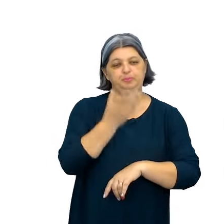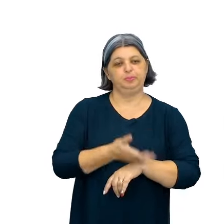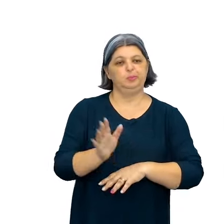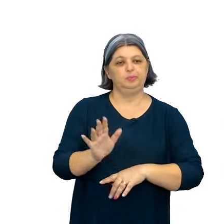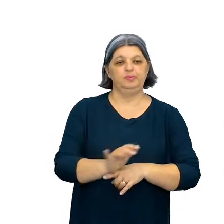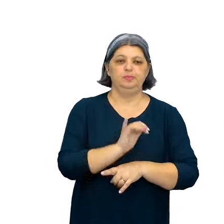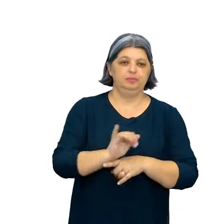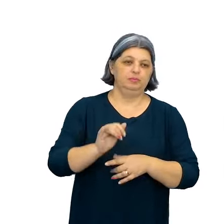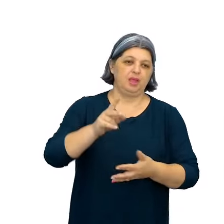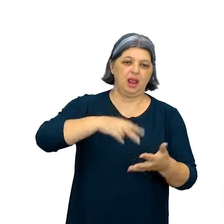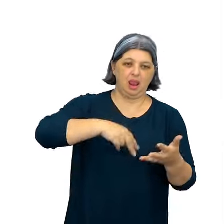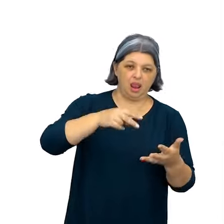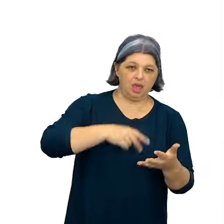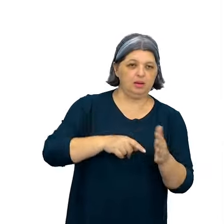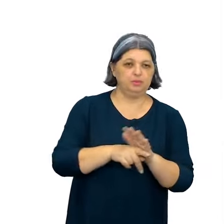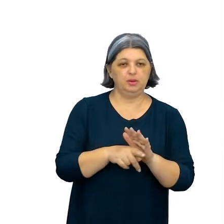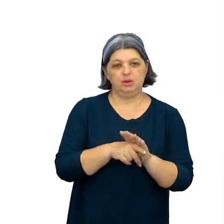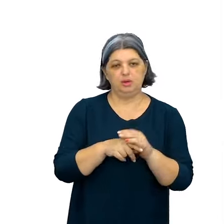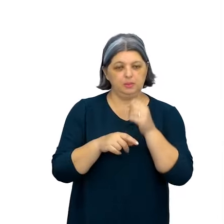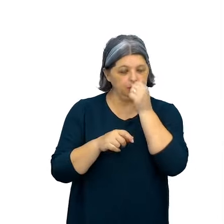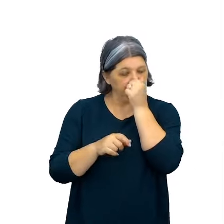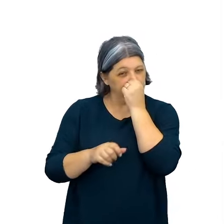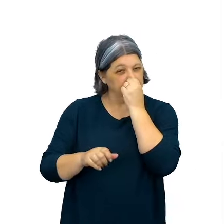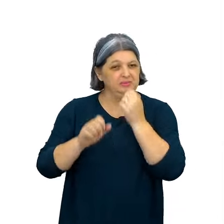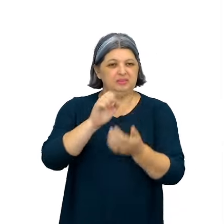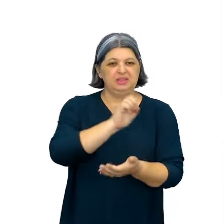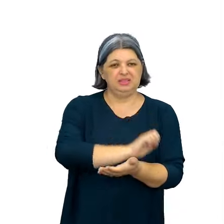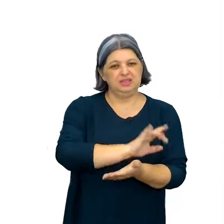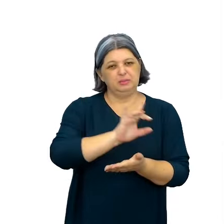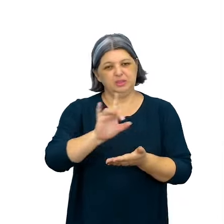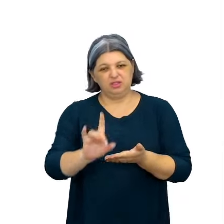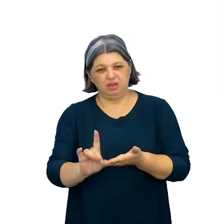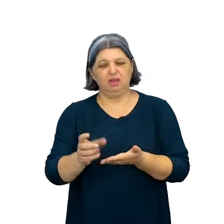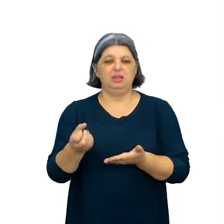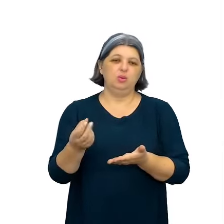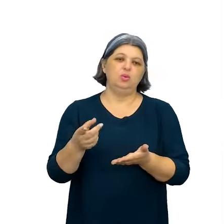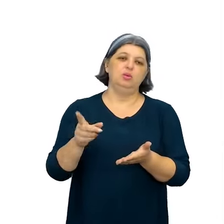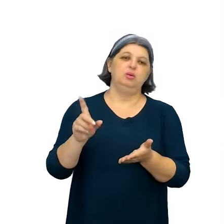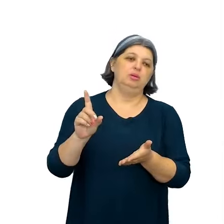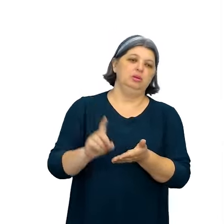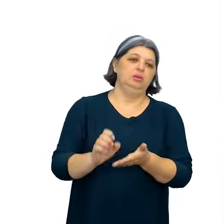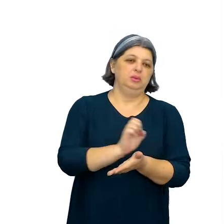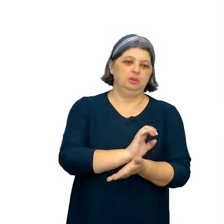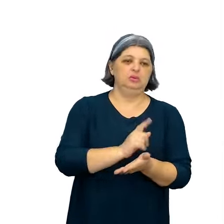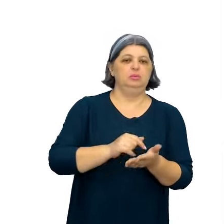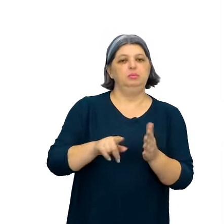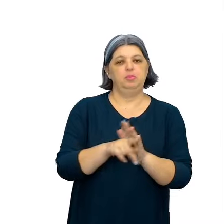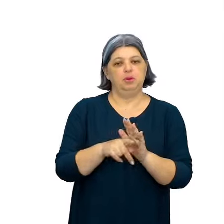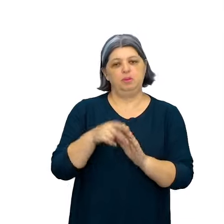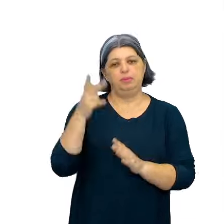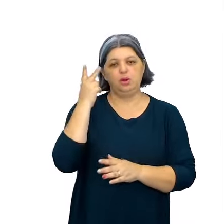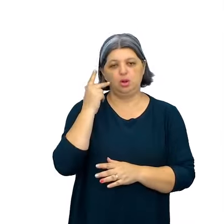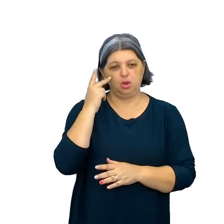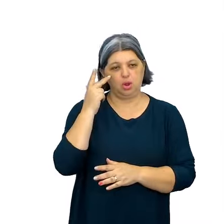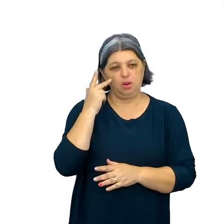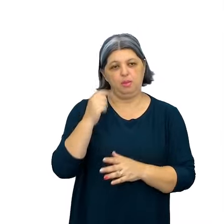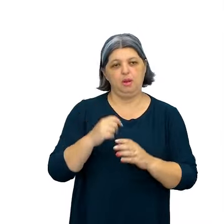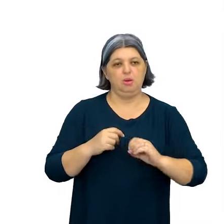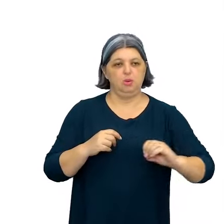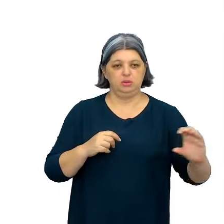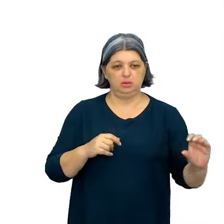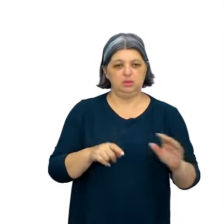desde ler da esquerda para a direita e de cima para baixo, muito comum no Ocidente. Permitem ainda folhear o texto da direita